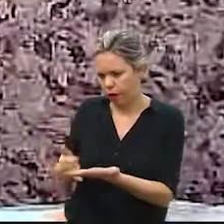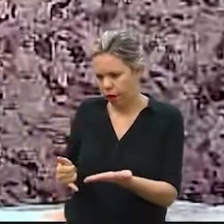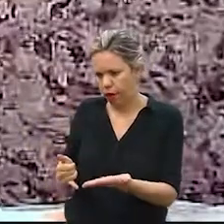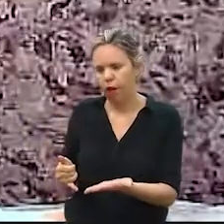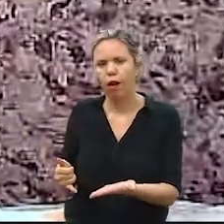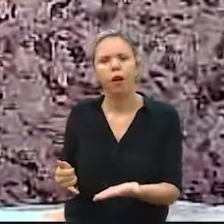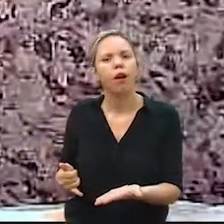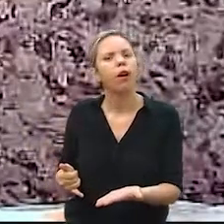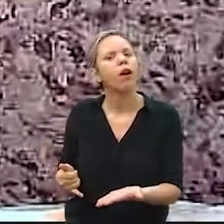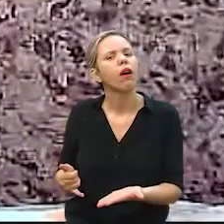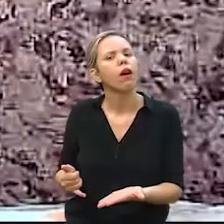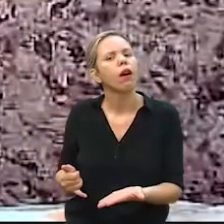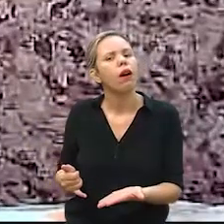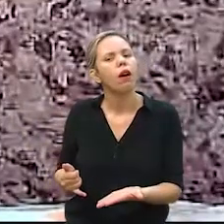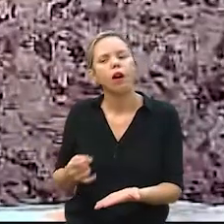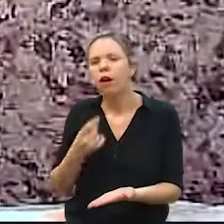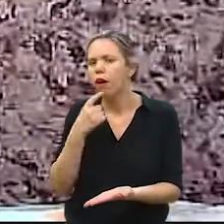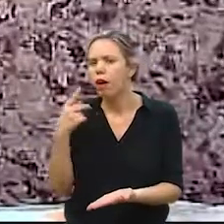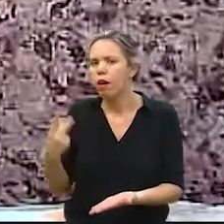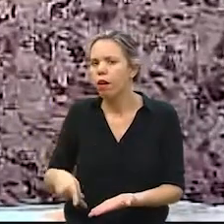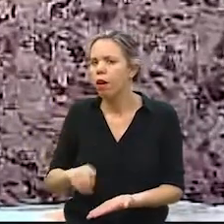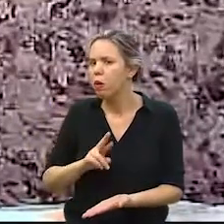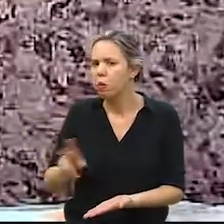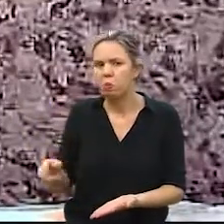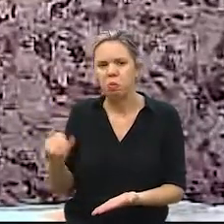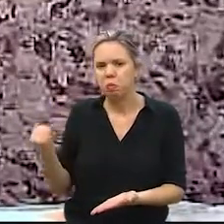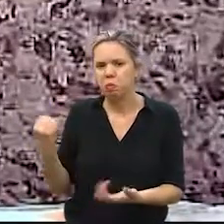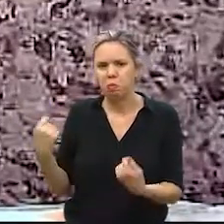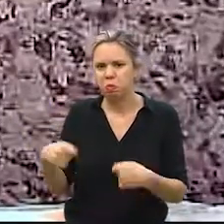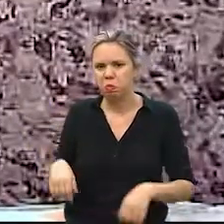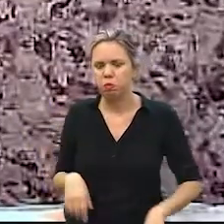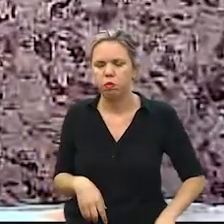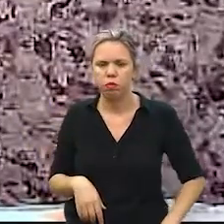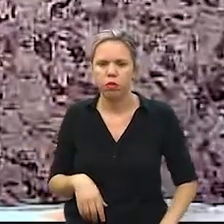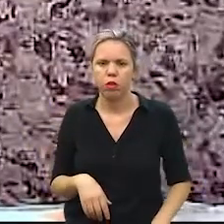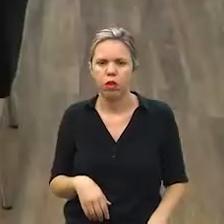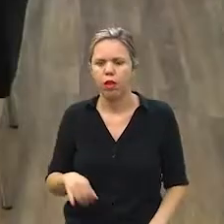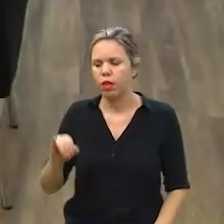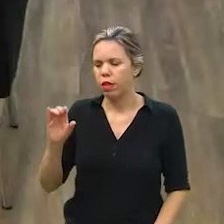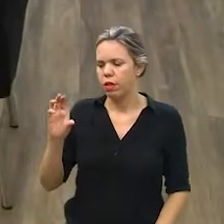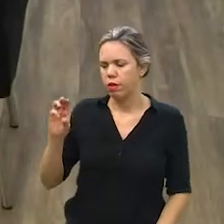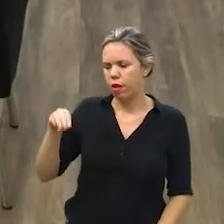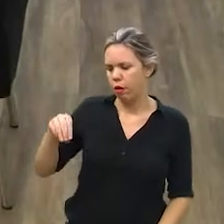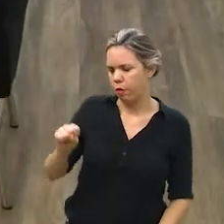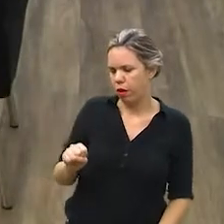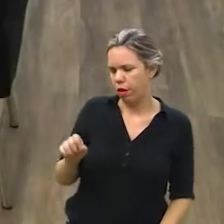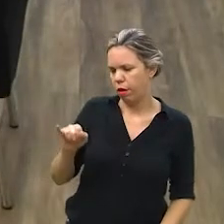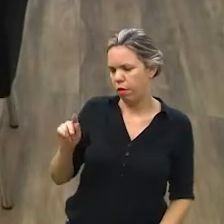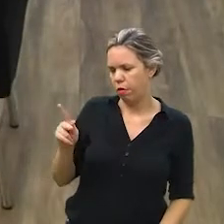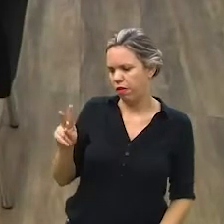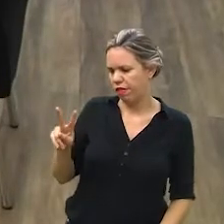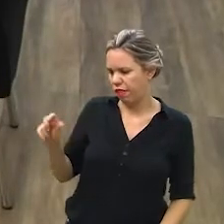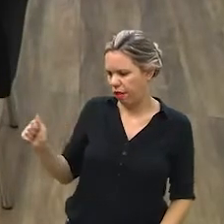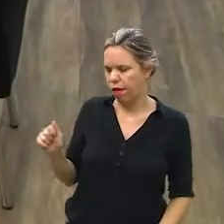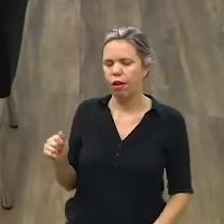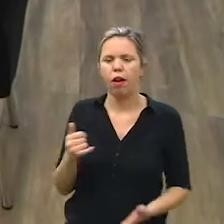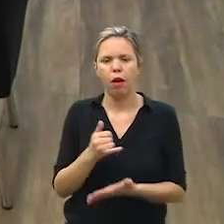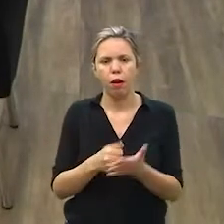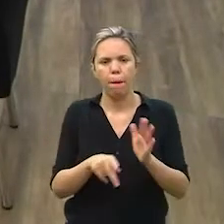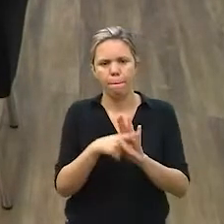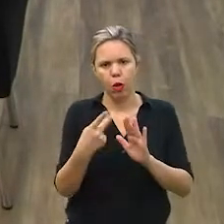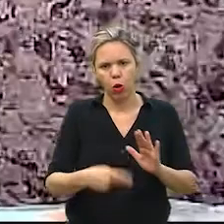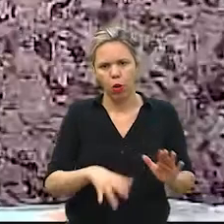receita, mas que para Campinas não é tão significativa quanto o ICMS, o IPVA e mesmo as receitas